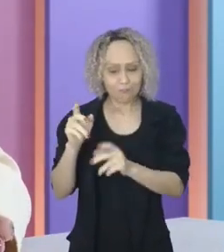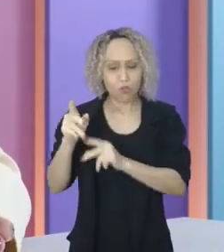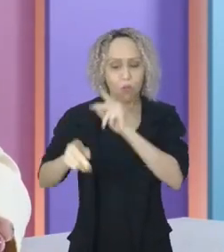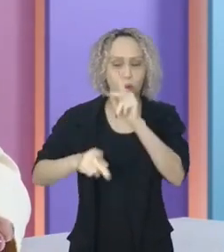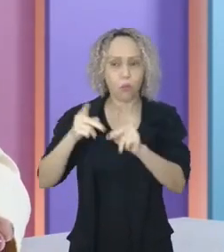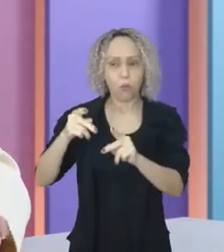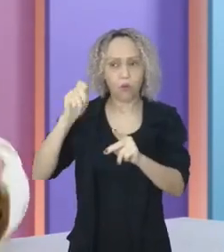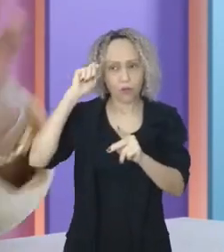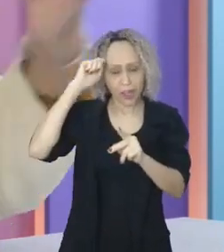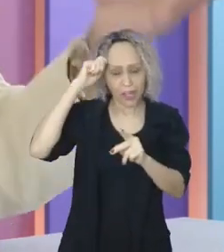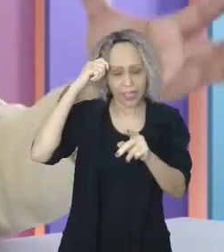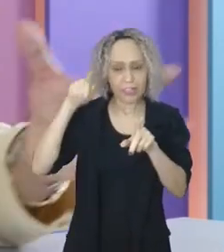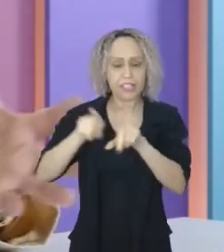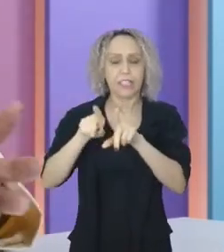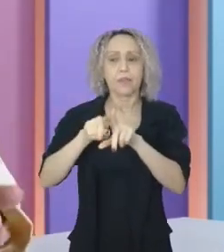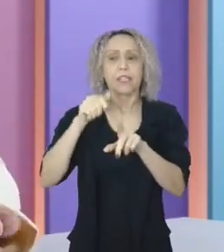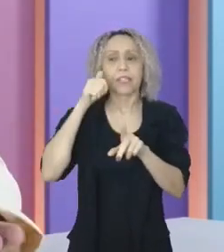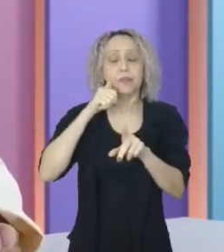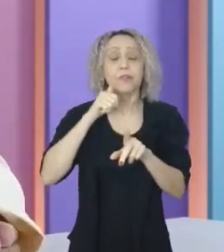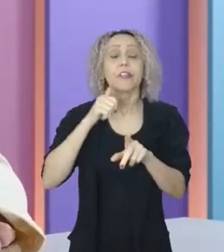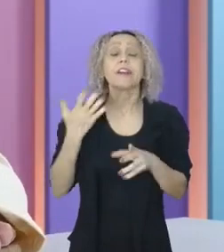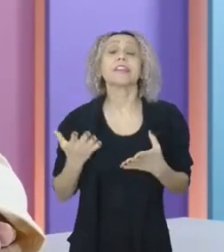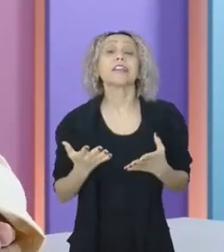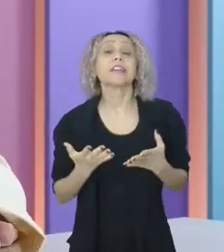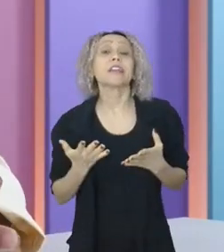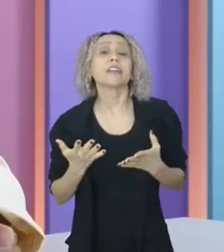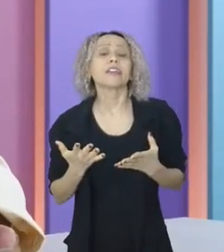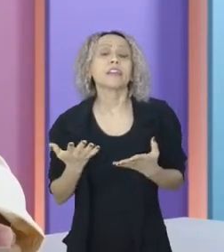os eleitores, majoritariamente